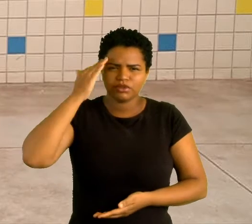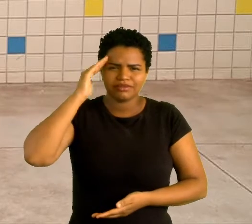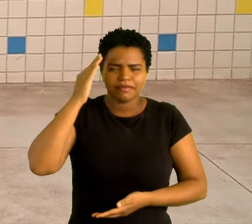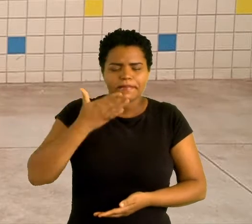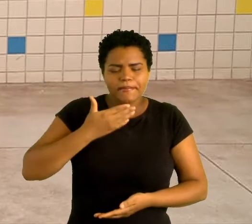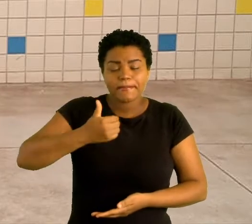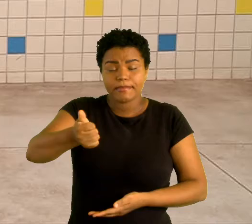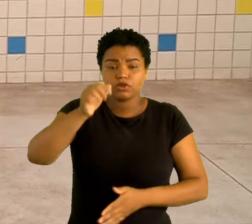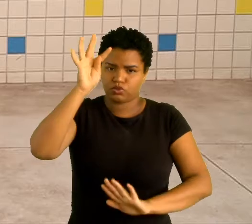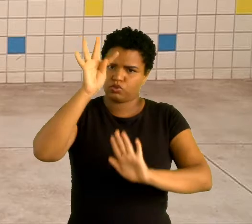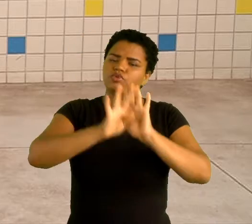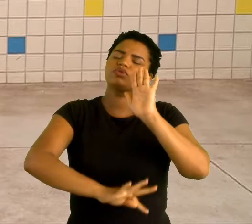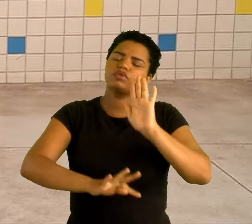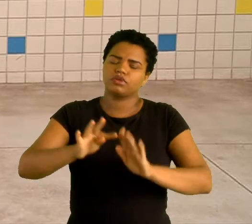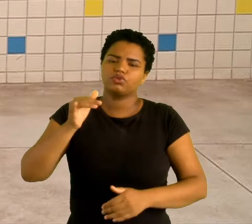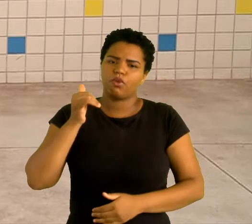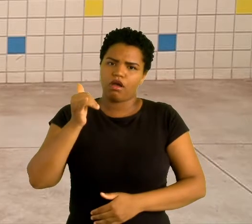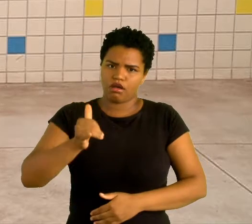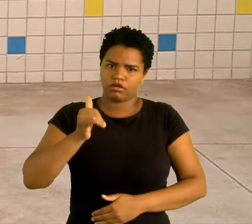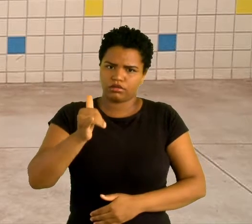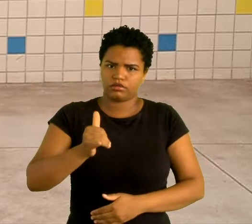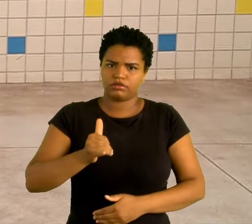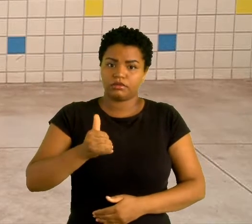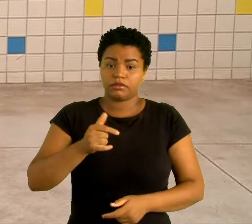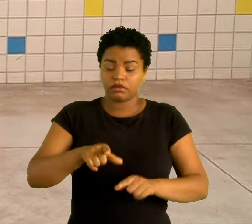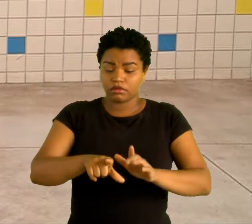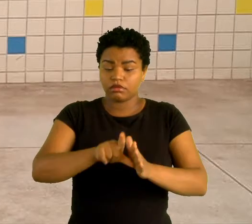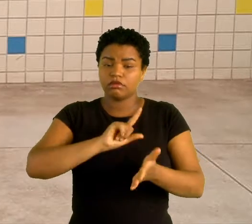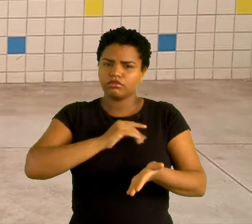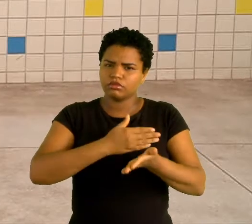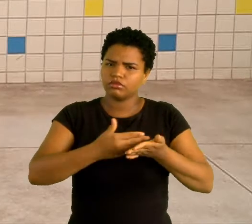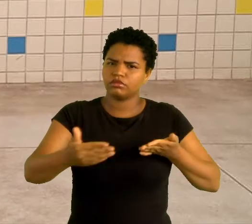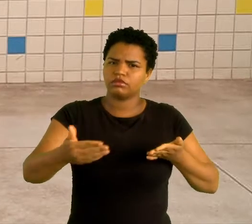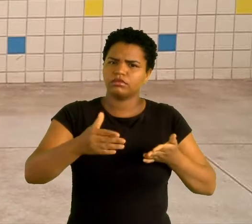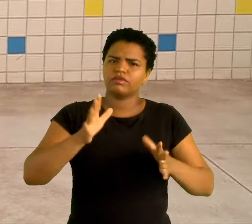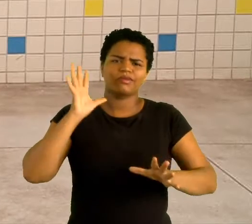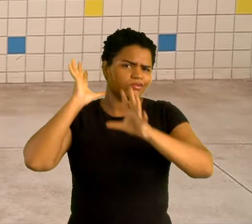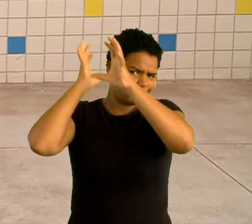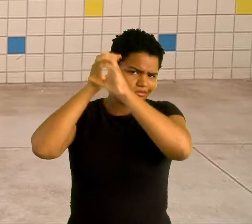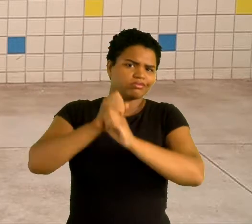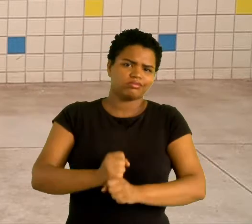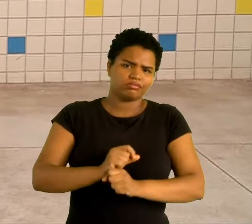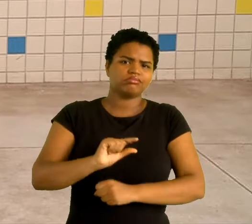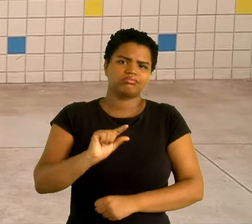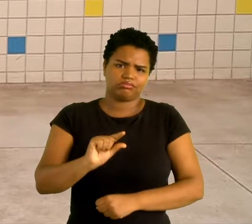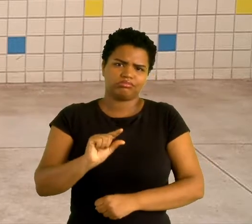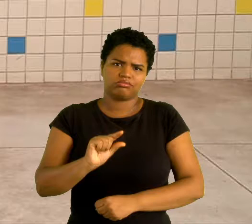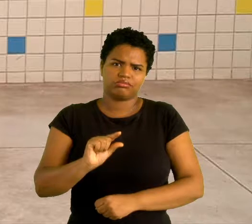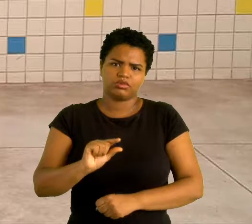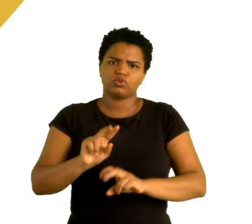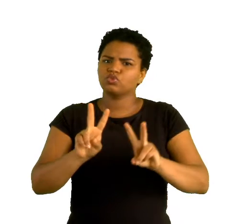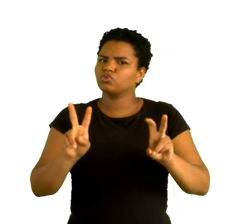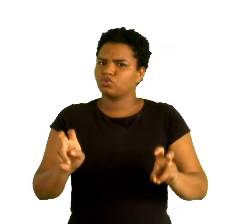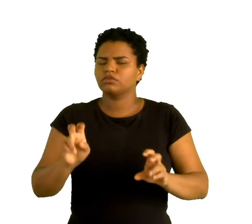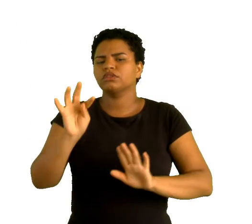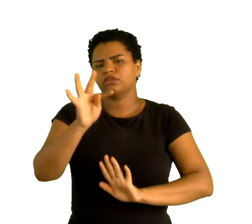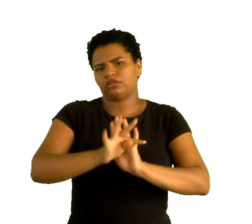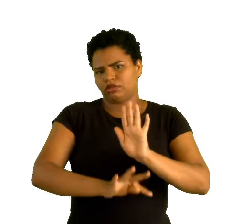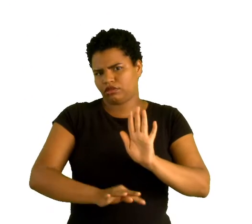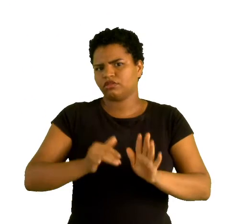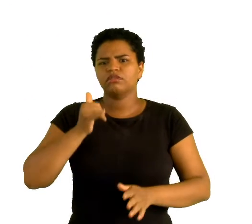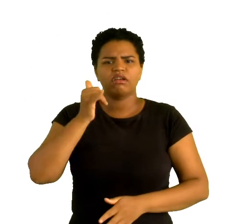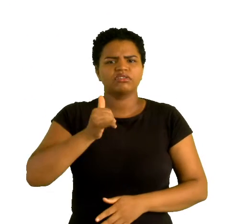narrativo, certinho? Mas antes da gente começar, vamos fazer uma pequena revisão do que é um texto narrativo?